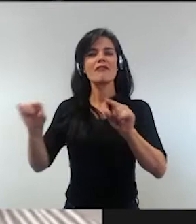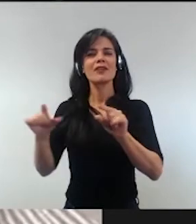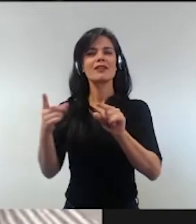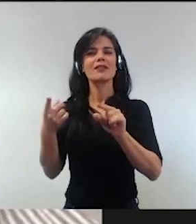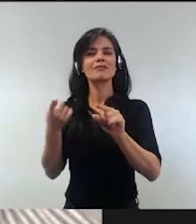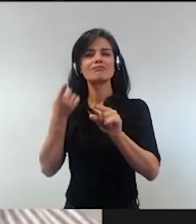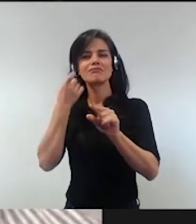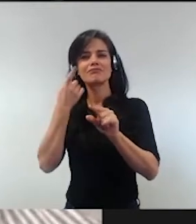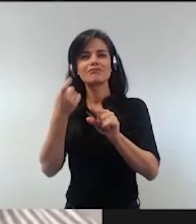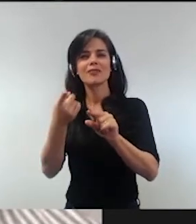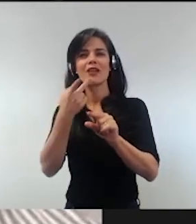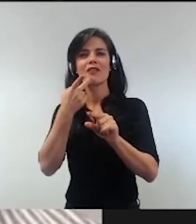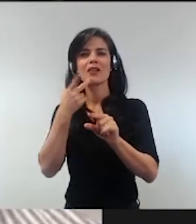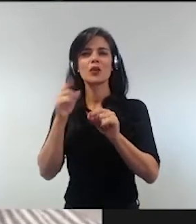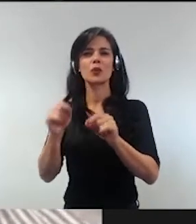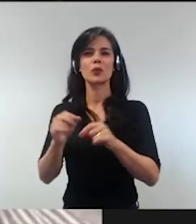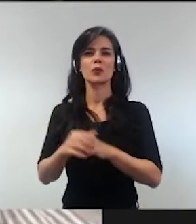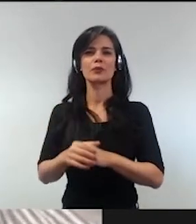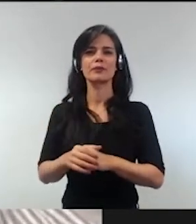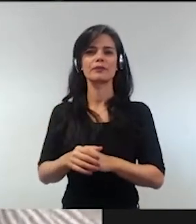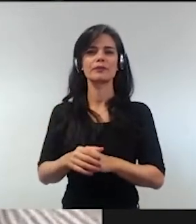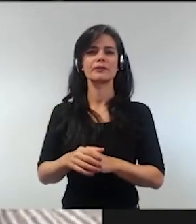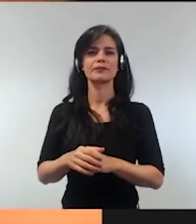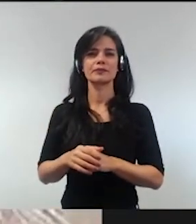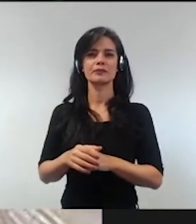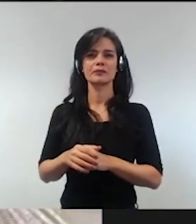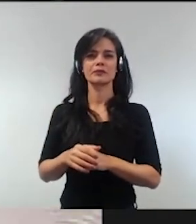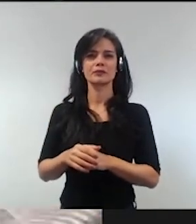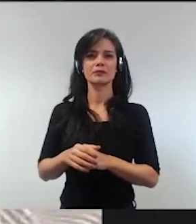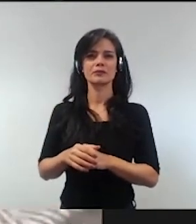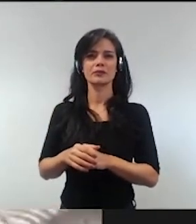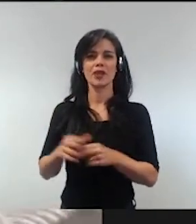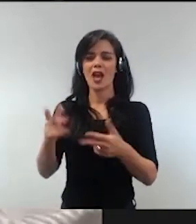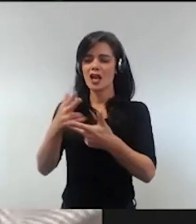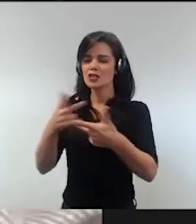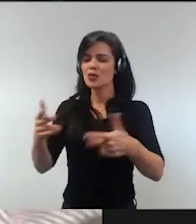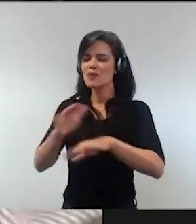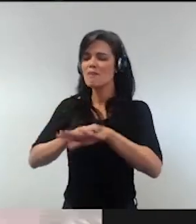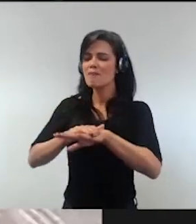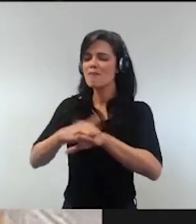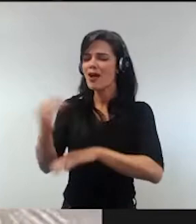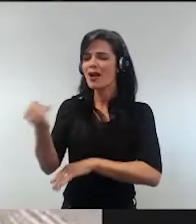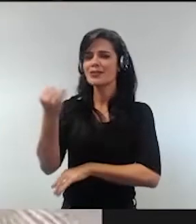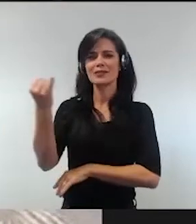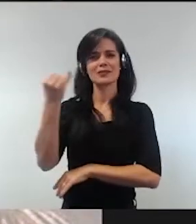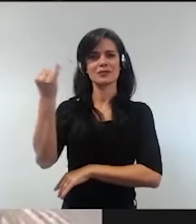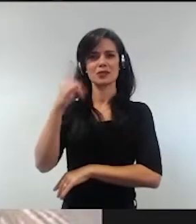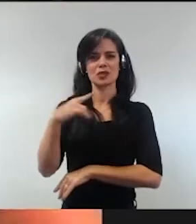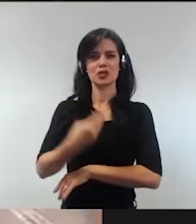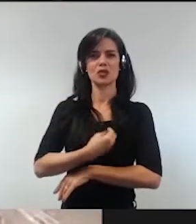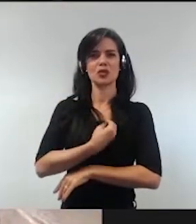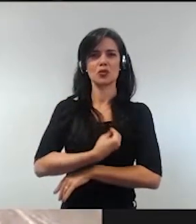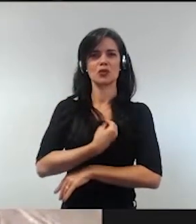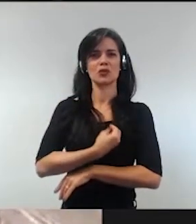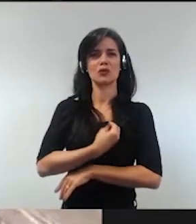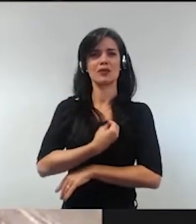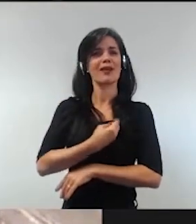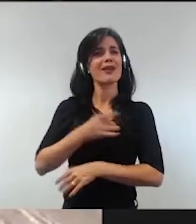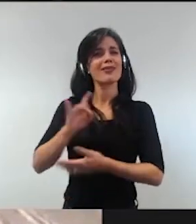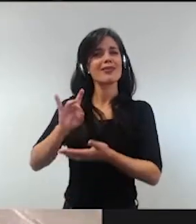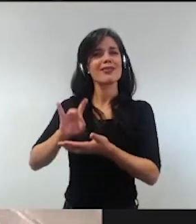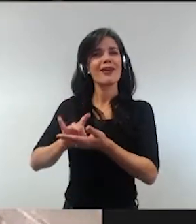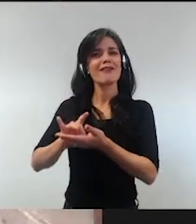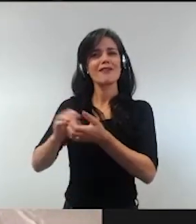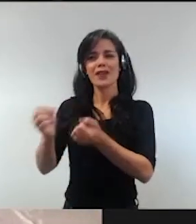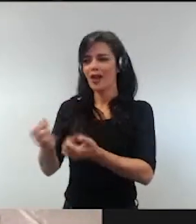interessante, quando diz que os aspectos das coisas mais importantes para nós são ocultos,